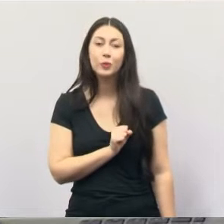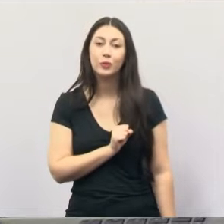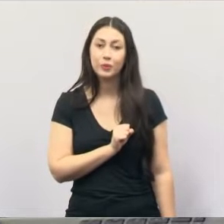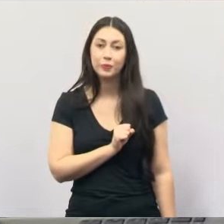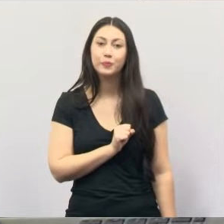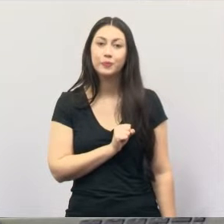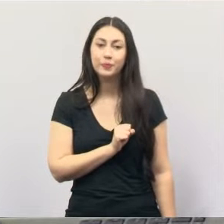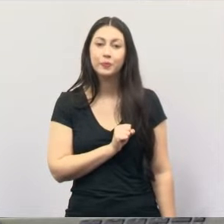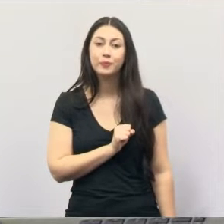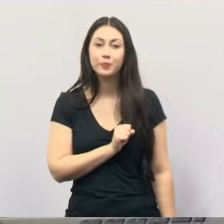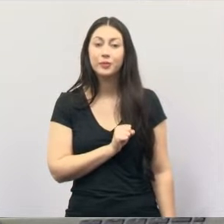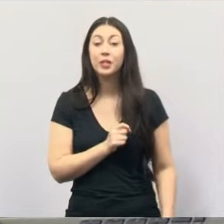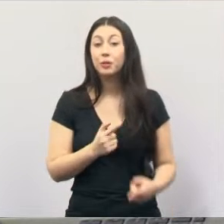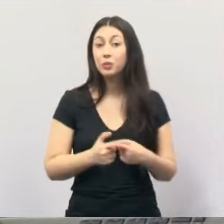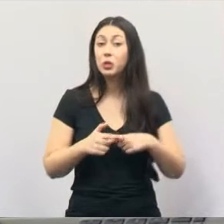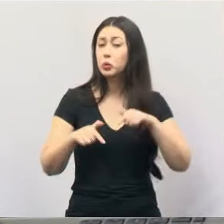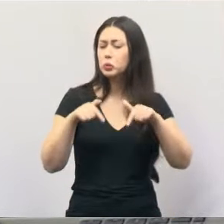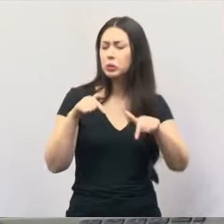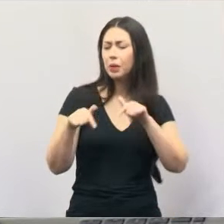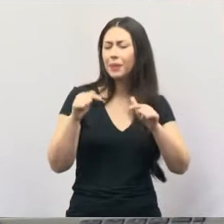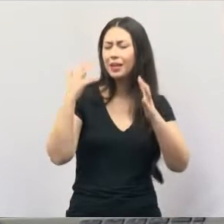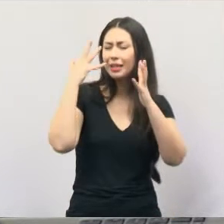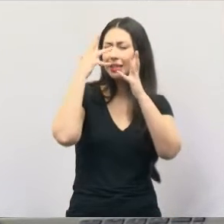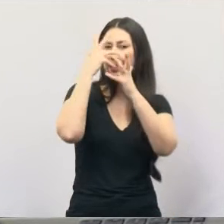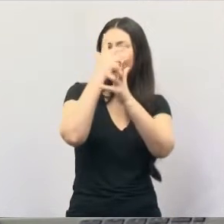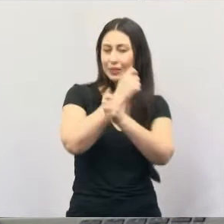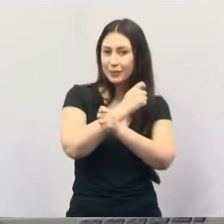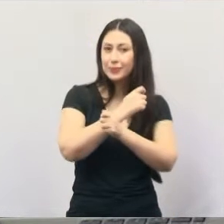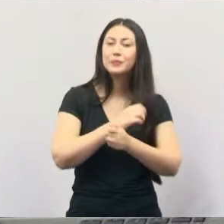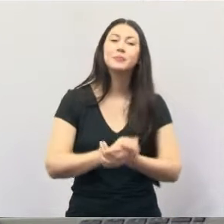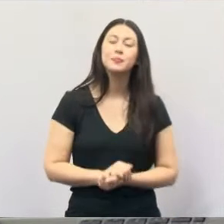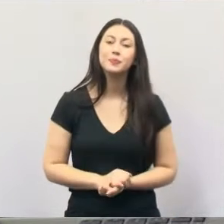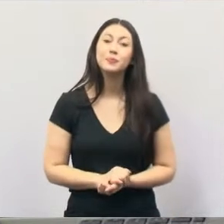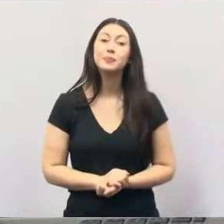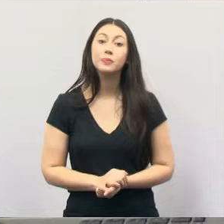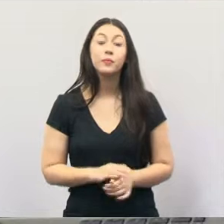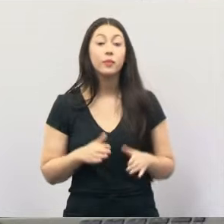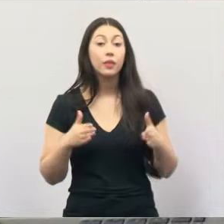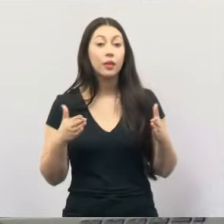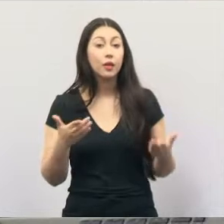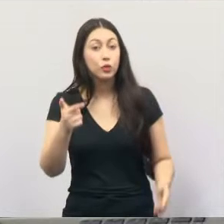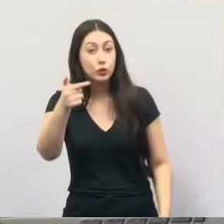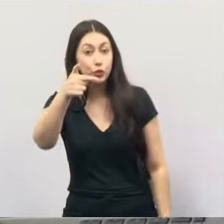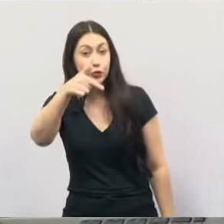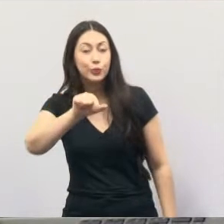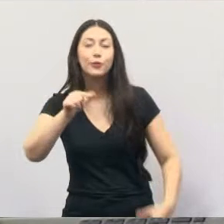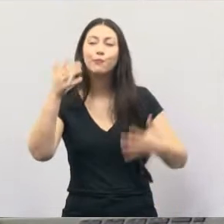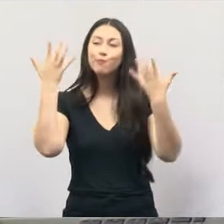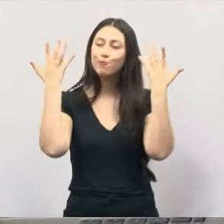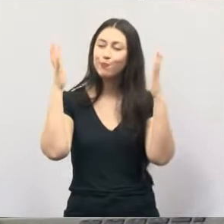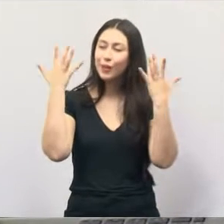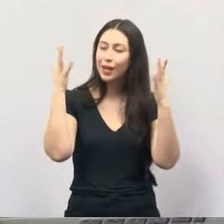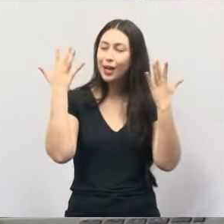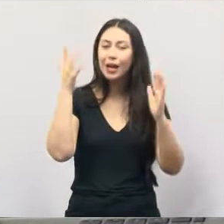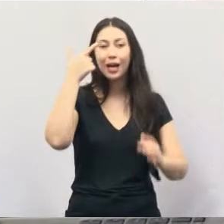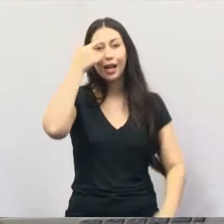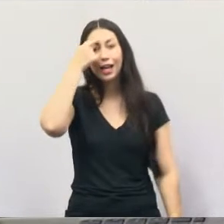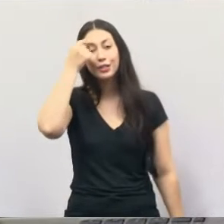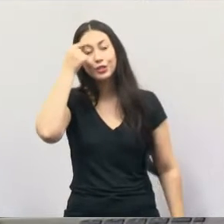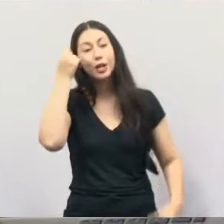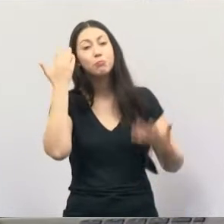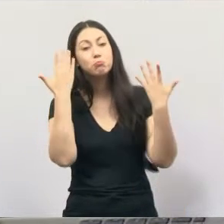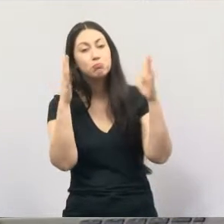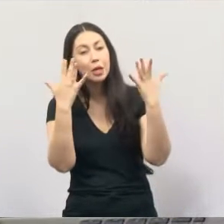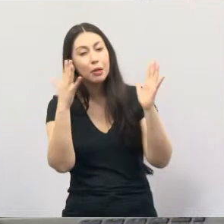pessoas, pelo belíssimo trabalho que ele realizava. Tá? Então, mais uma vez, parabéns, Edgar,